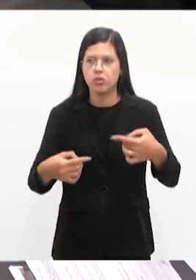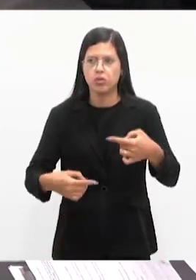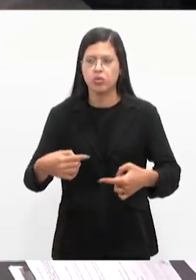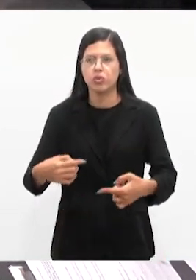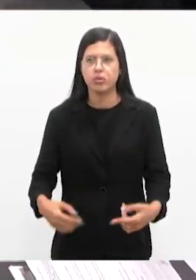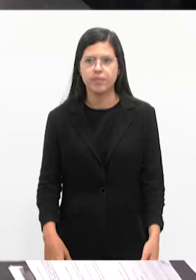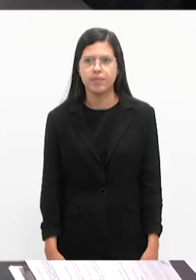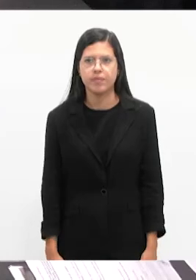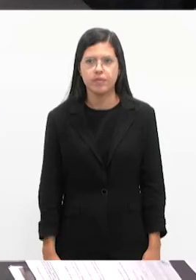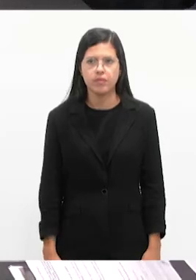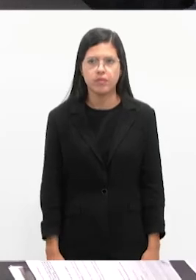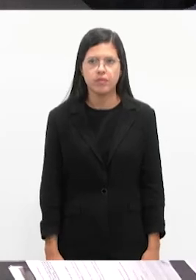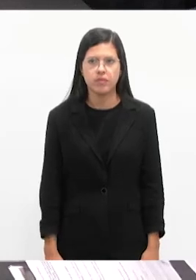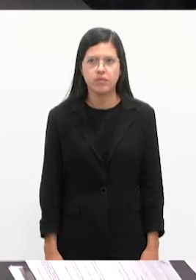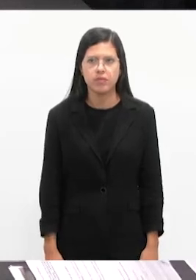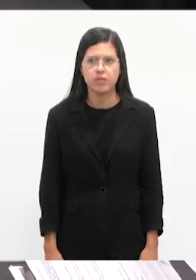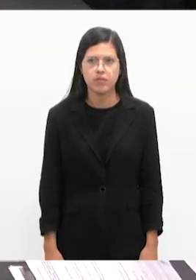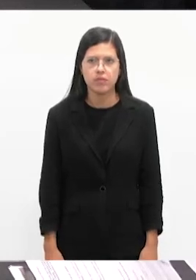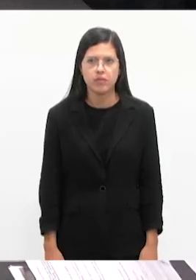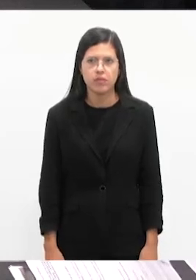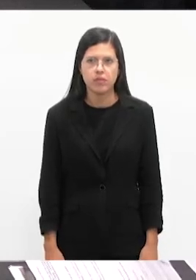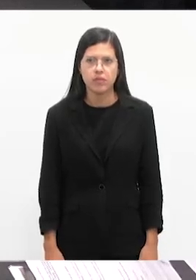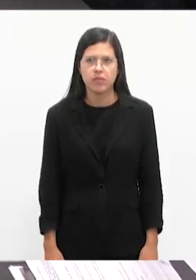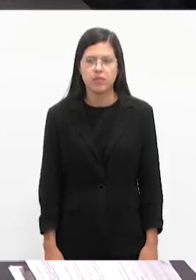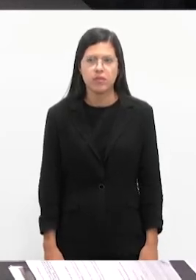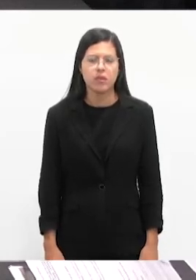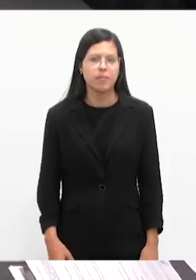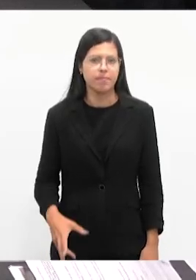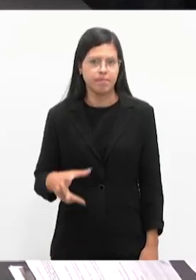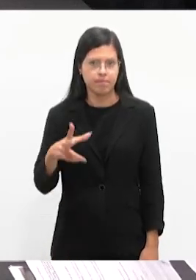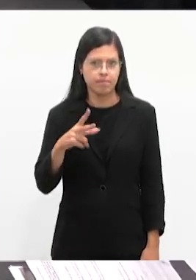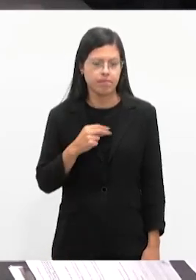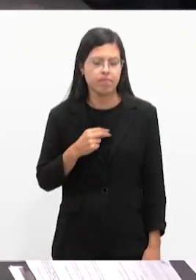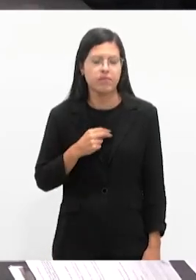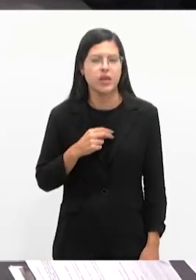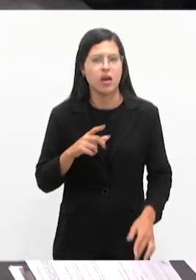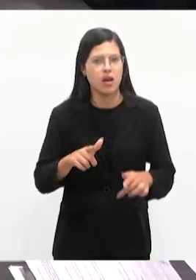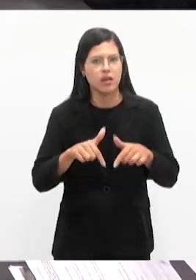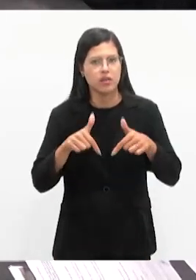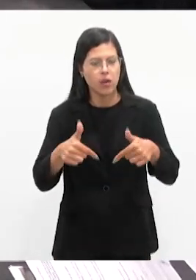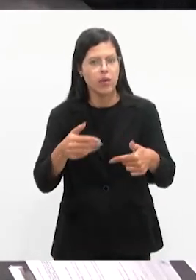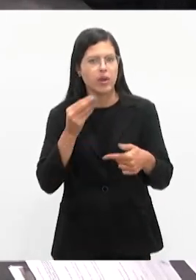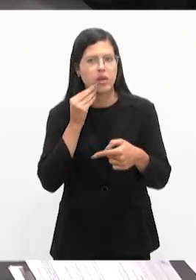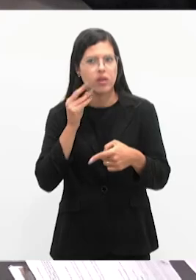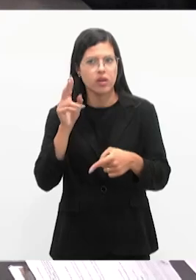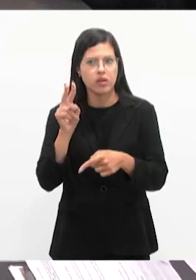pese ser meritório qualquer iniciativa aí que vise resguardar e proteger